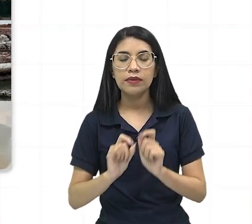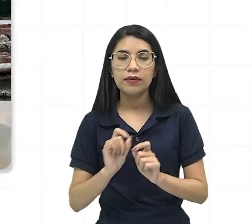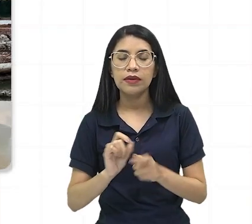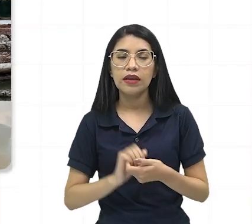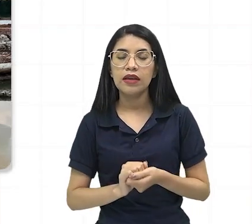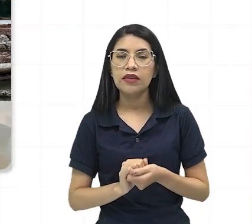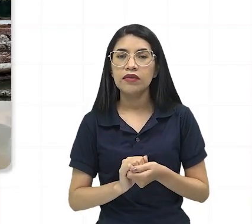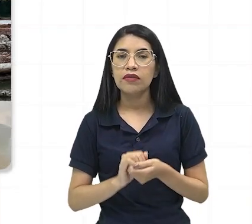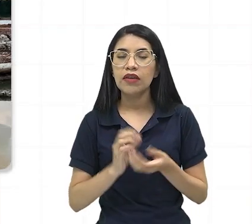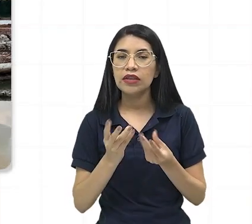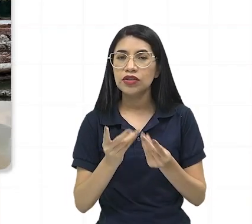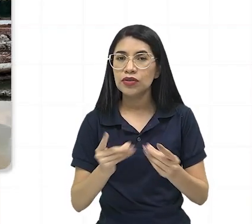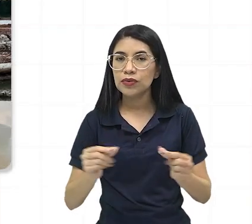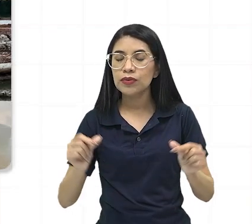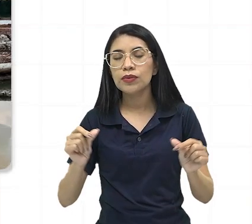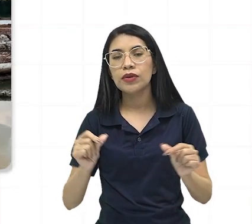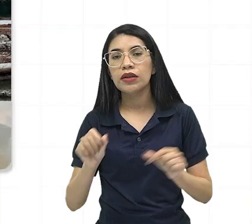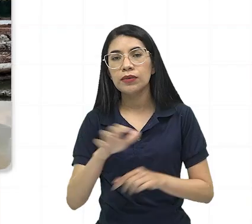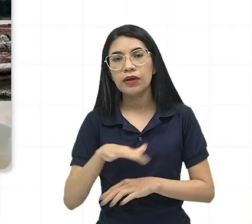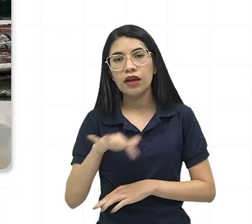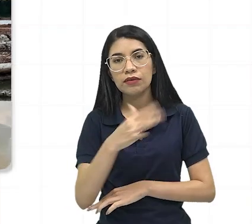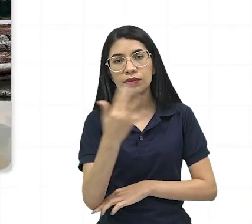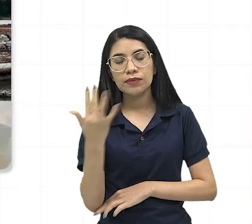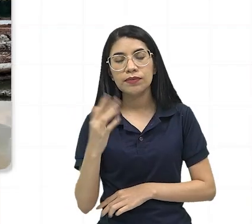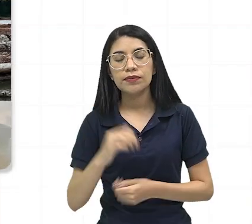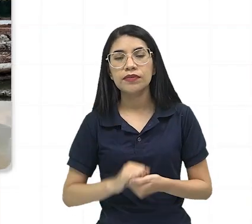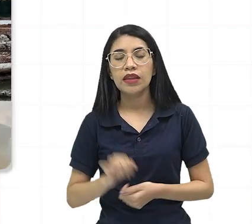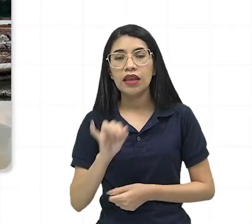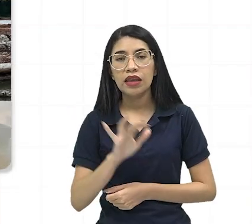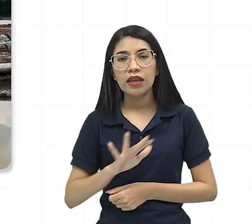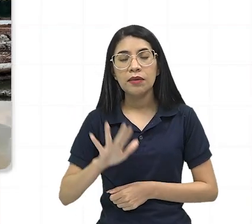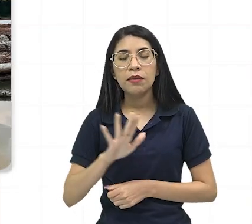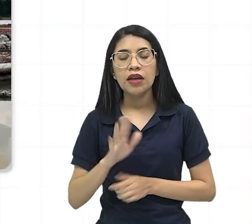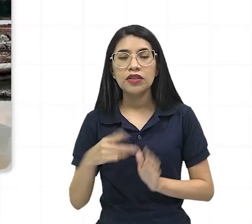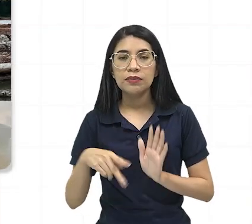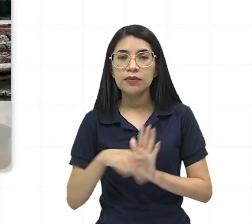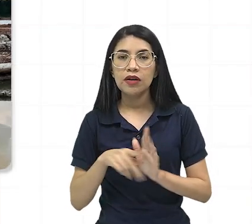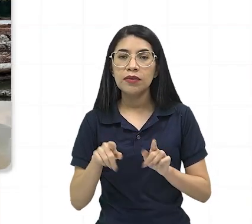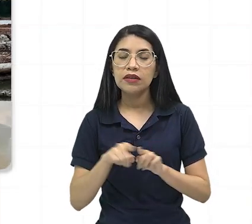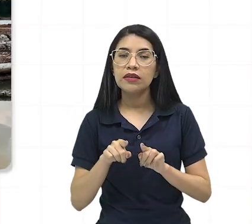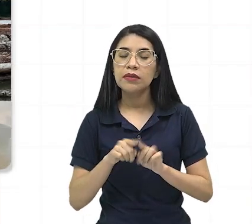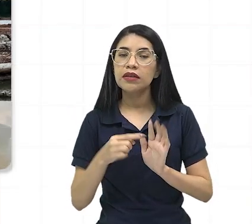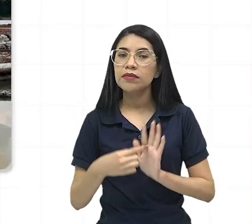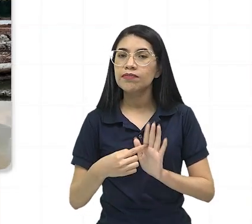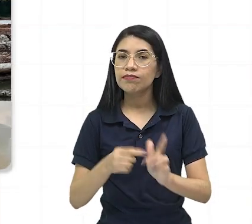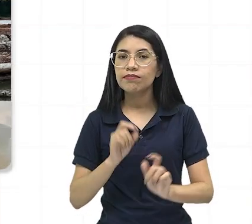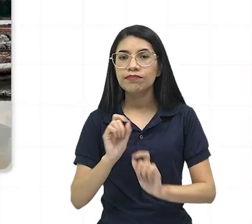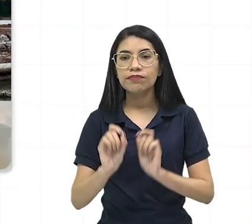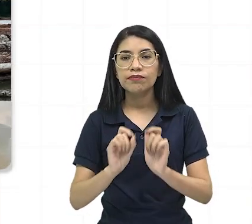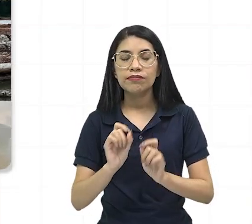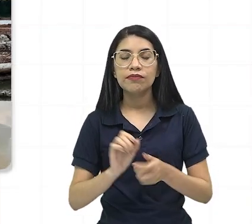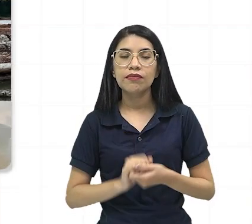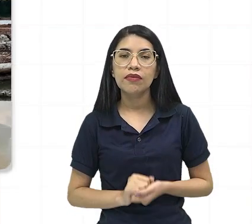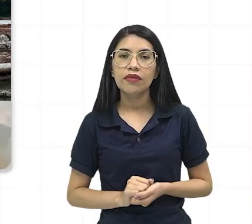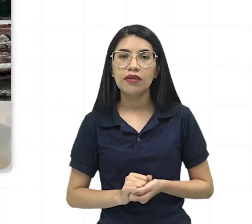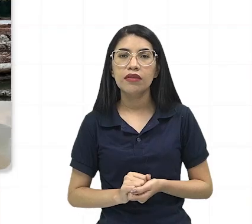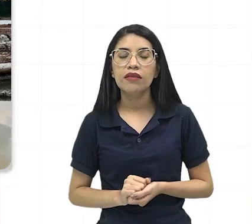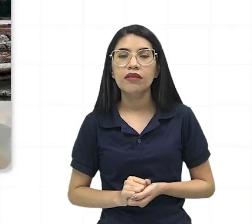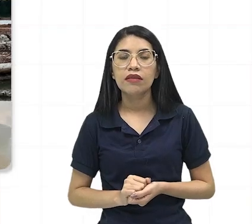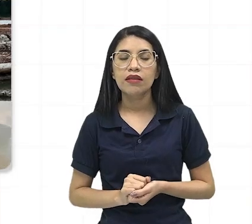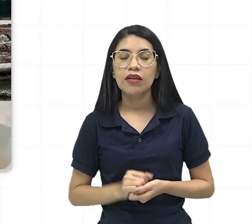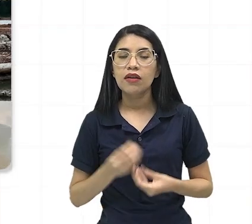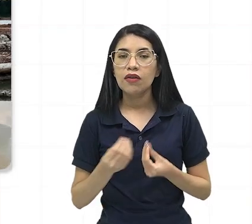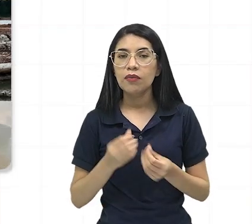O processo de degradação ambiental. E aqui nós temos imagens específicas que tratam justamente desse processo